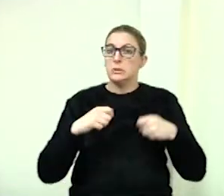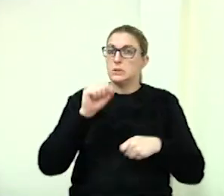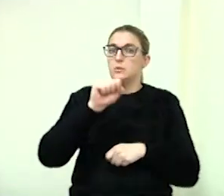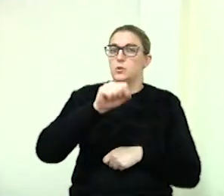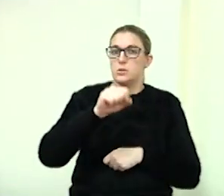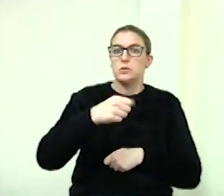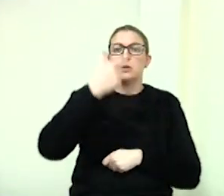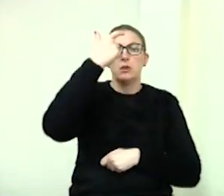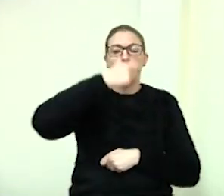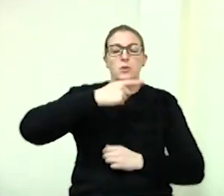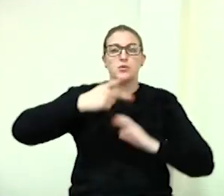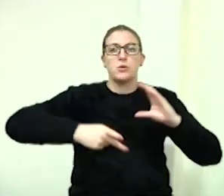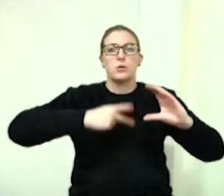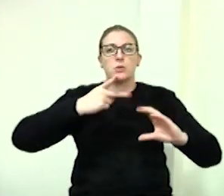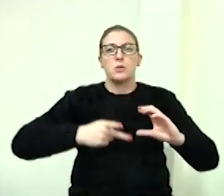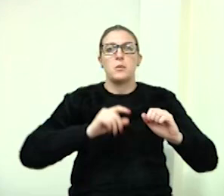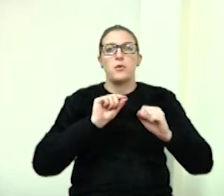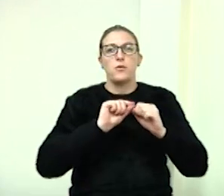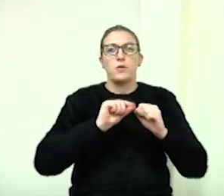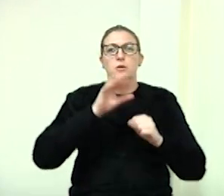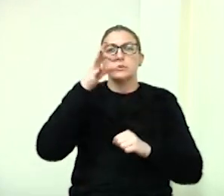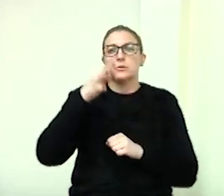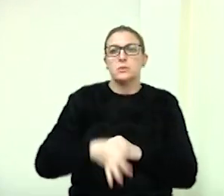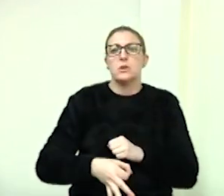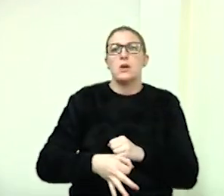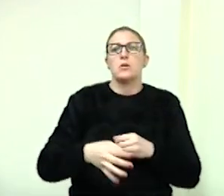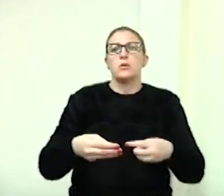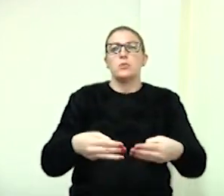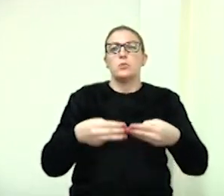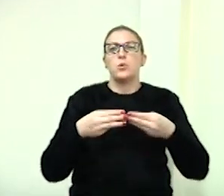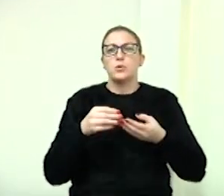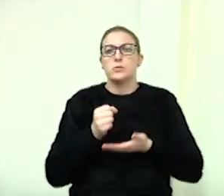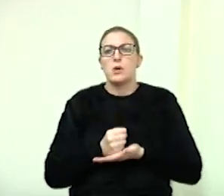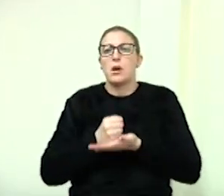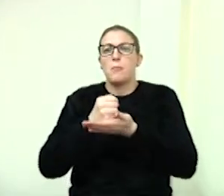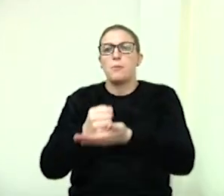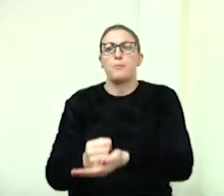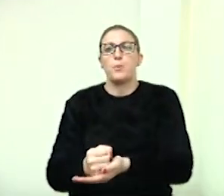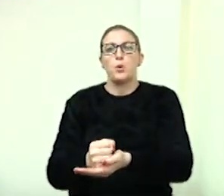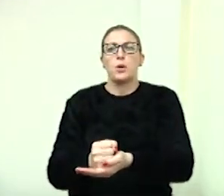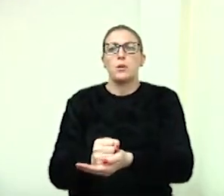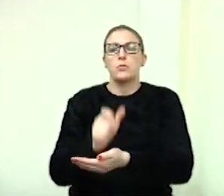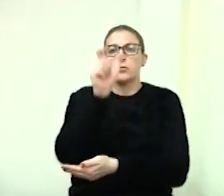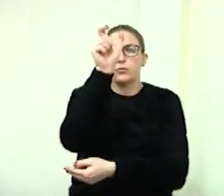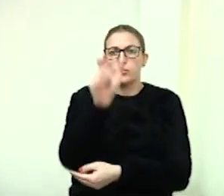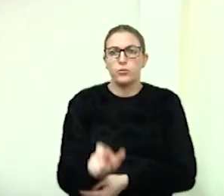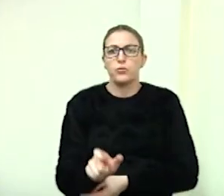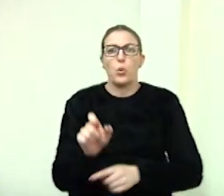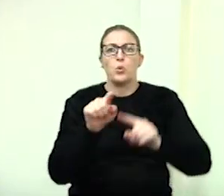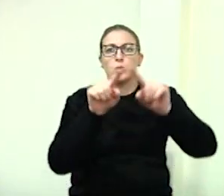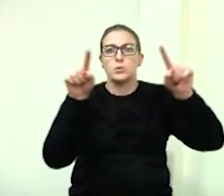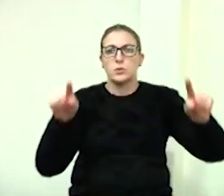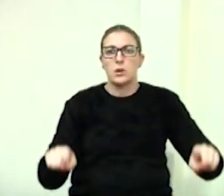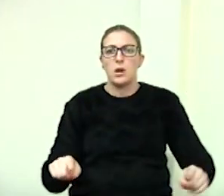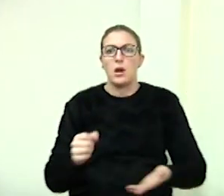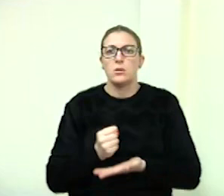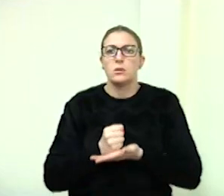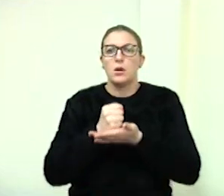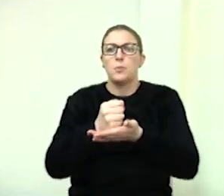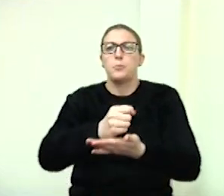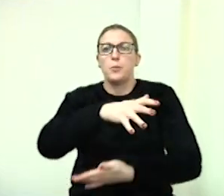em fazer essa moção, em apoio aos funcionários, e nem só aos funcionários. Apoio à região.